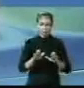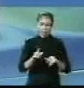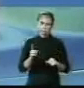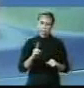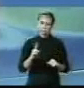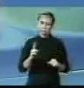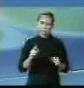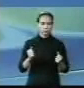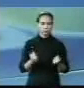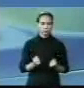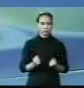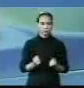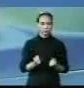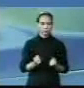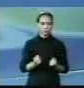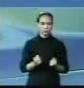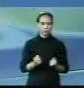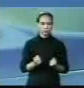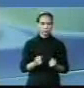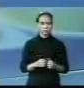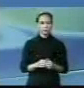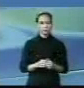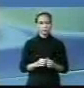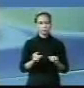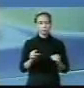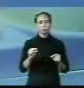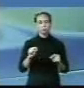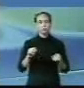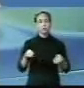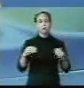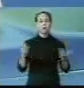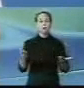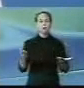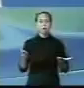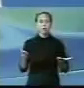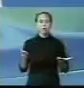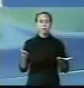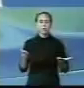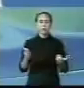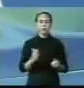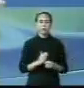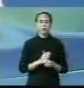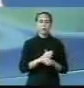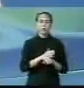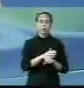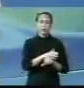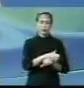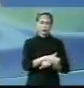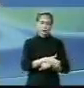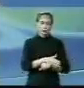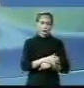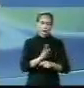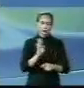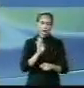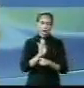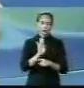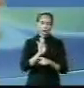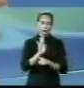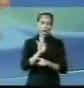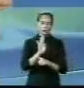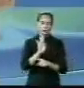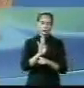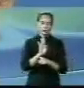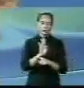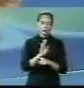o que eu faço para burlar essa segurança? Acesso um tipo de site que chama-se de navegação anônima, no qual eu